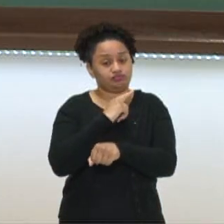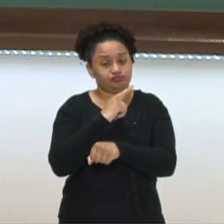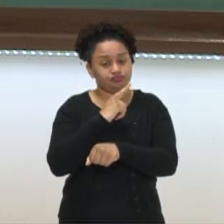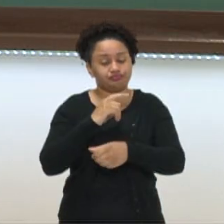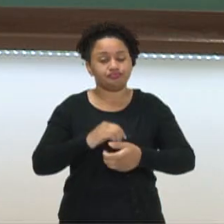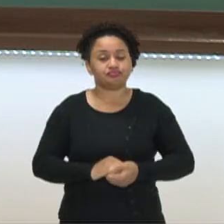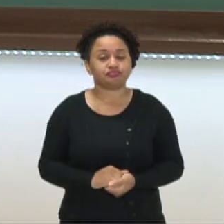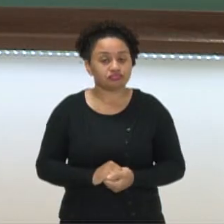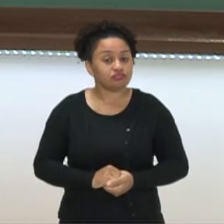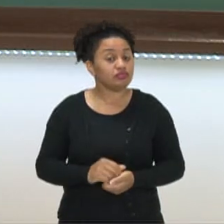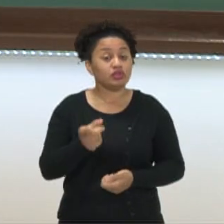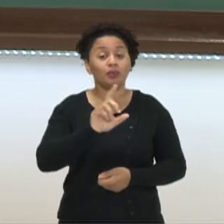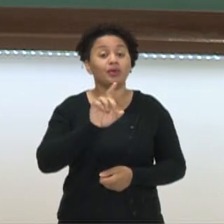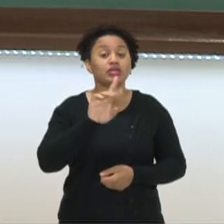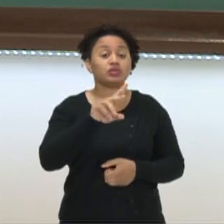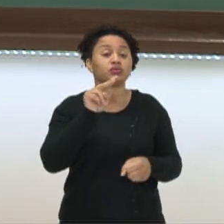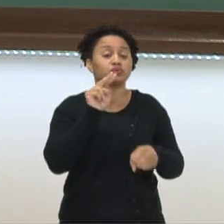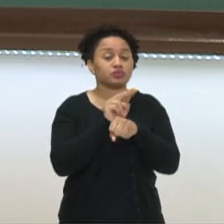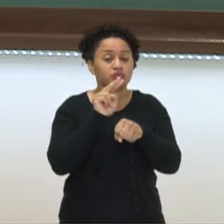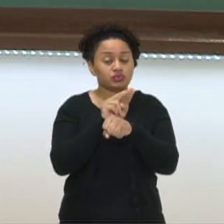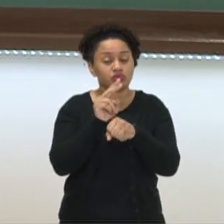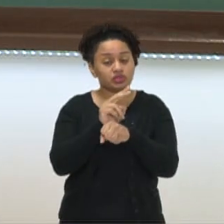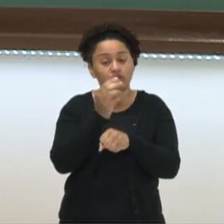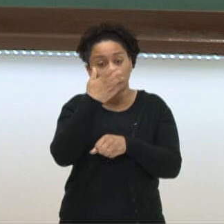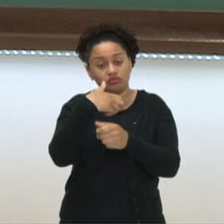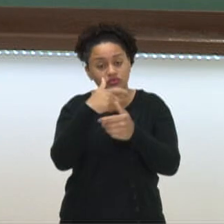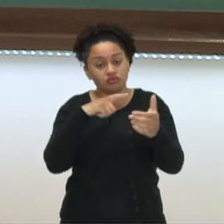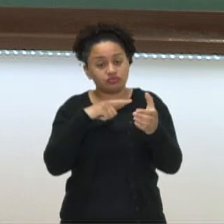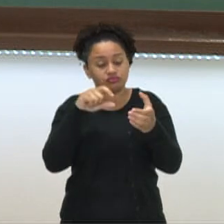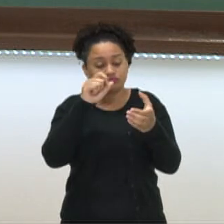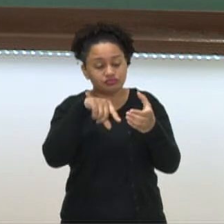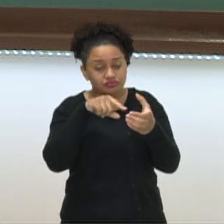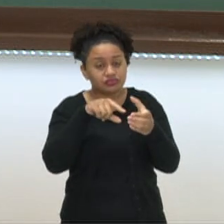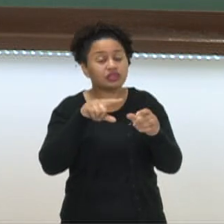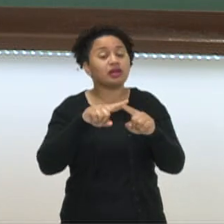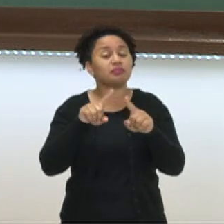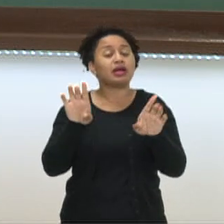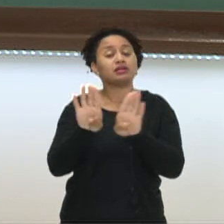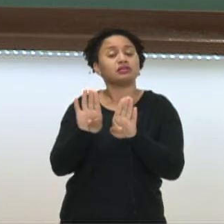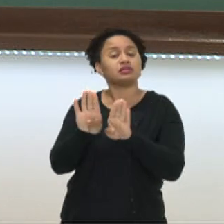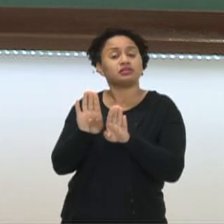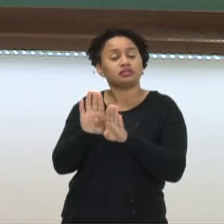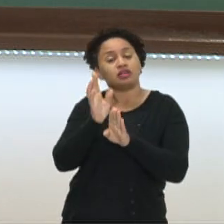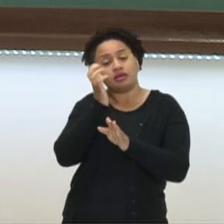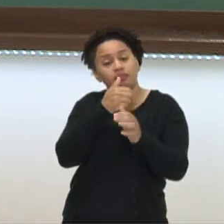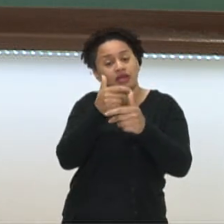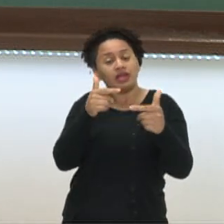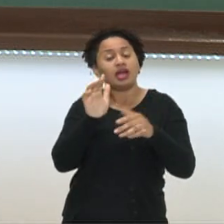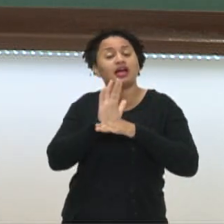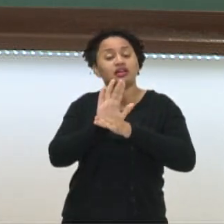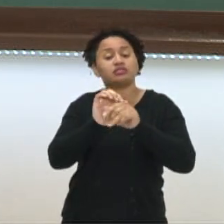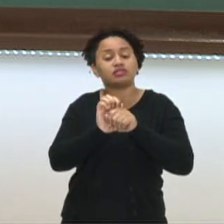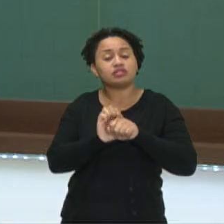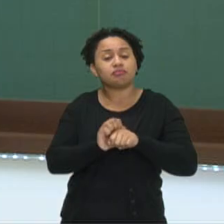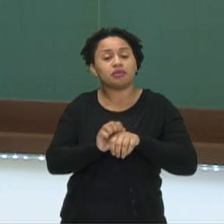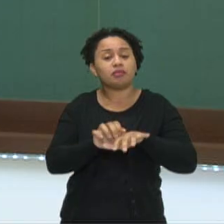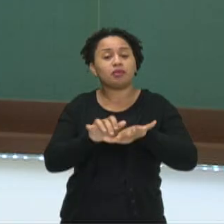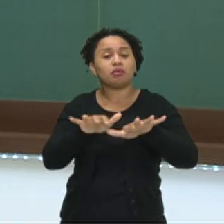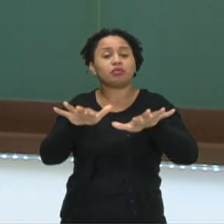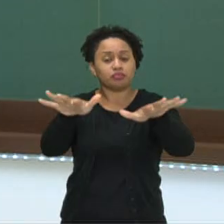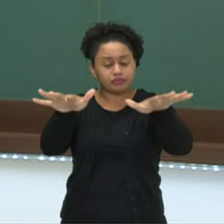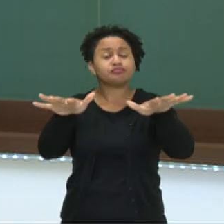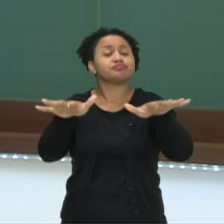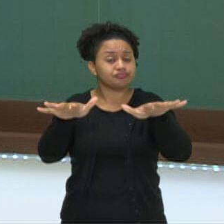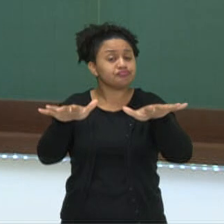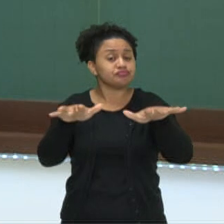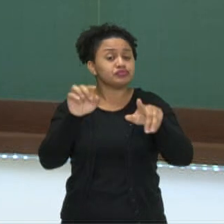da proteção que o fruto dá para a semente, o fruto também ajuda na dispersão, na